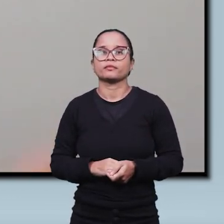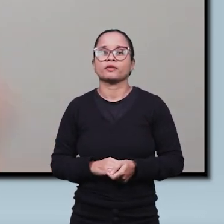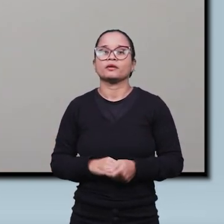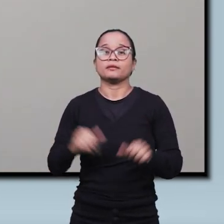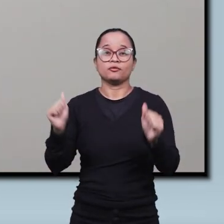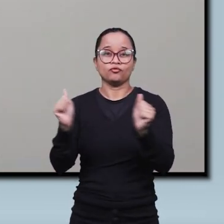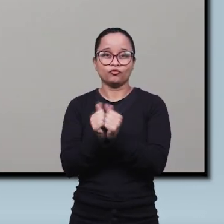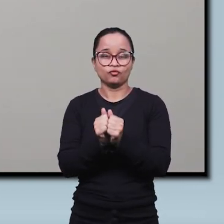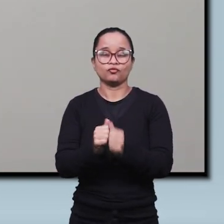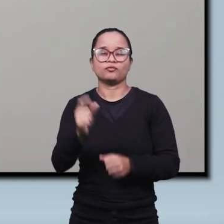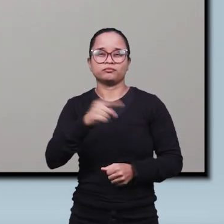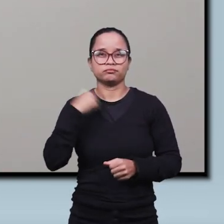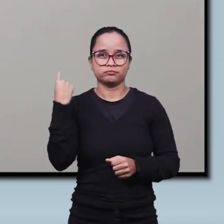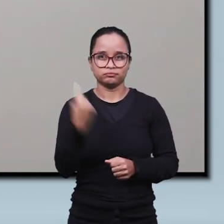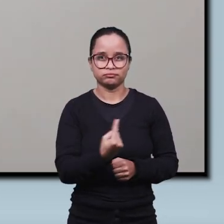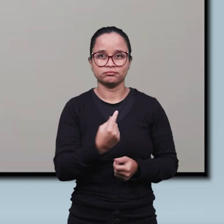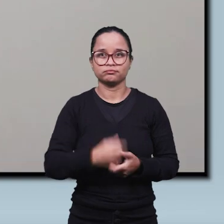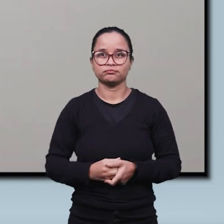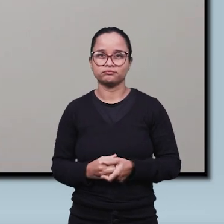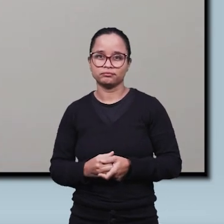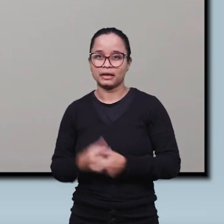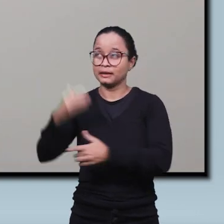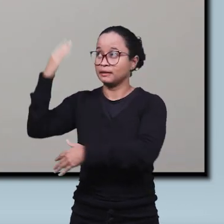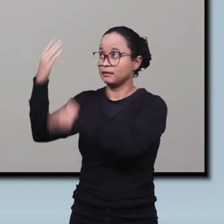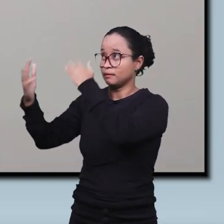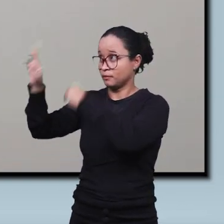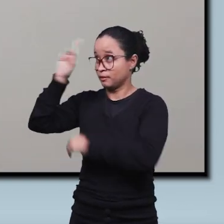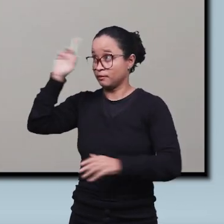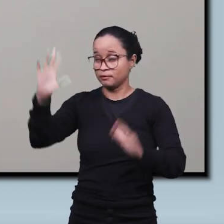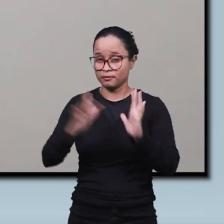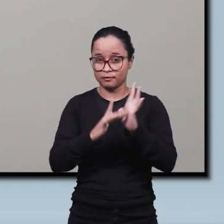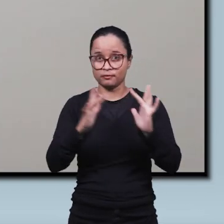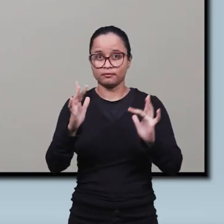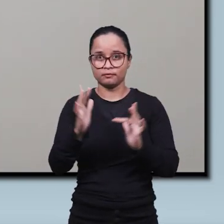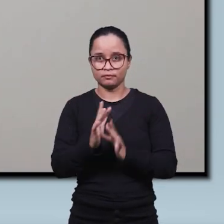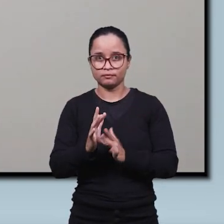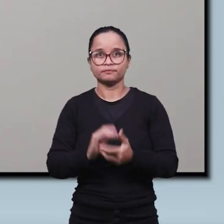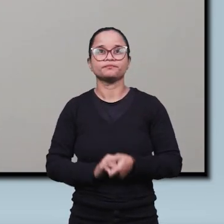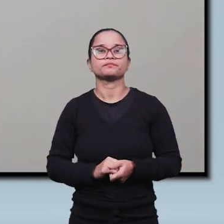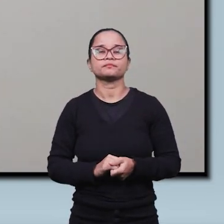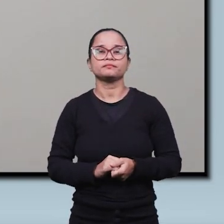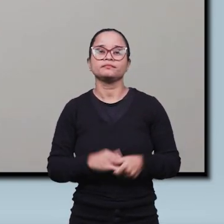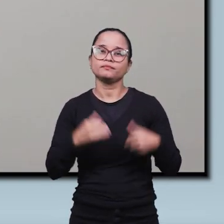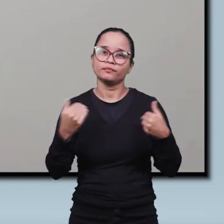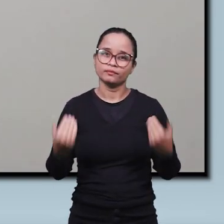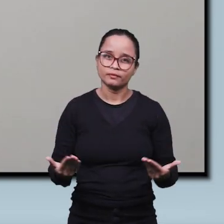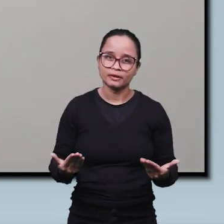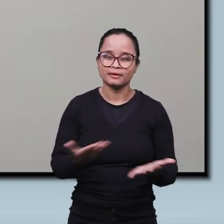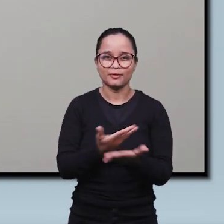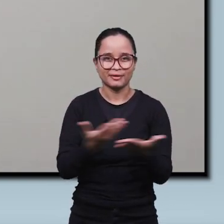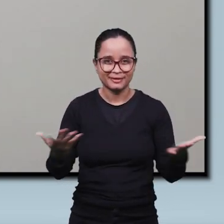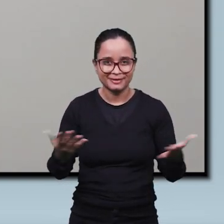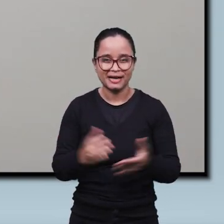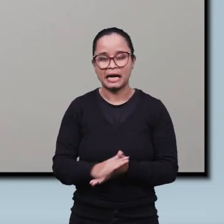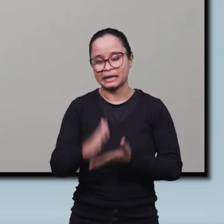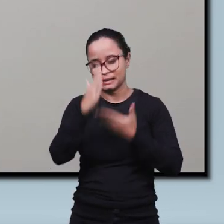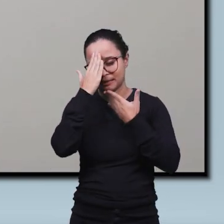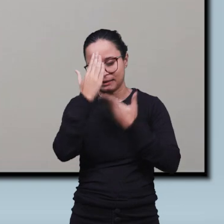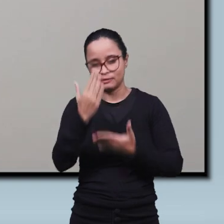estarem junto conosco à presença do Senhor Jesus. Leonice, irmãos,